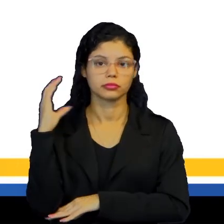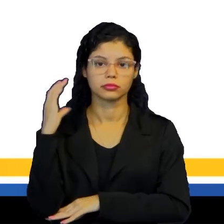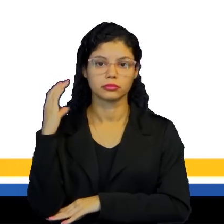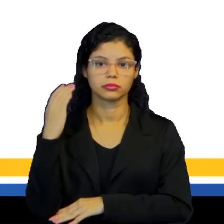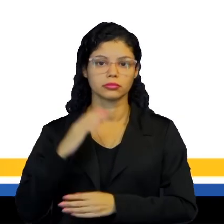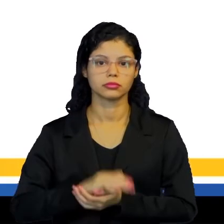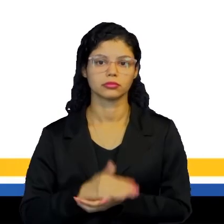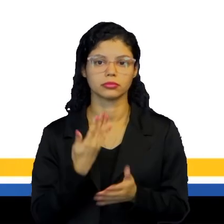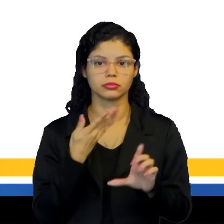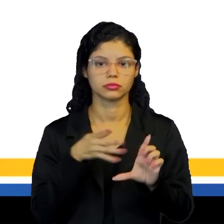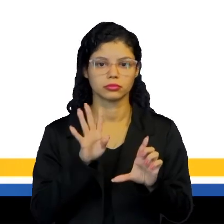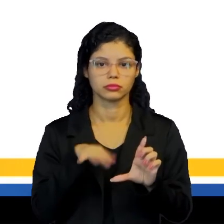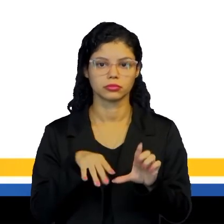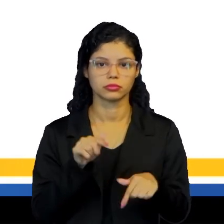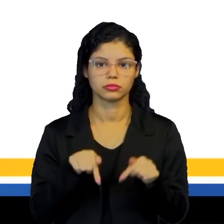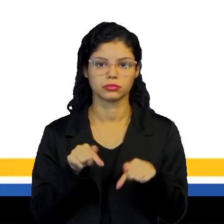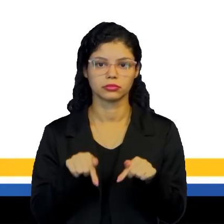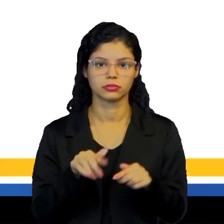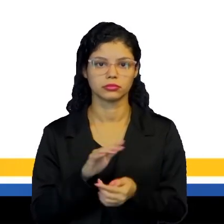periódica.